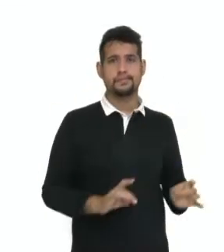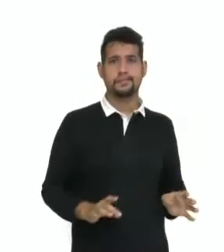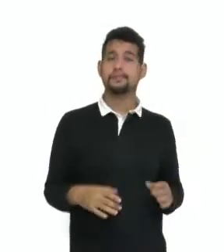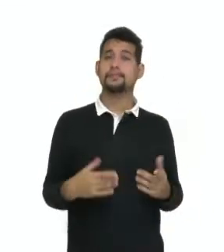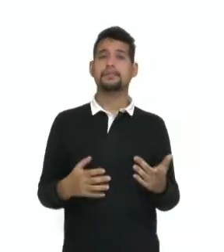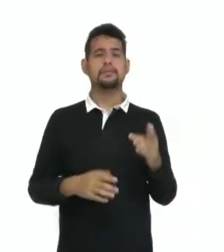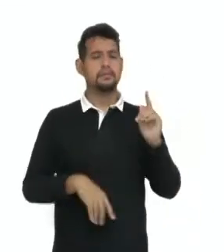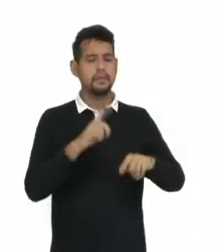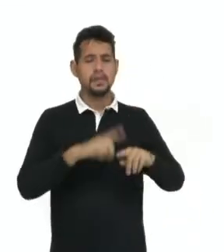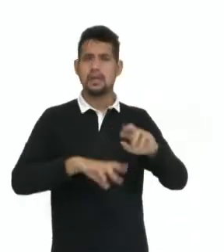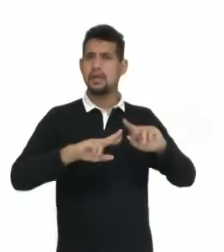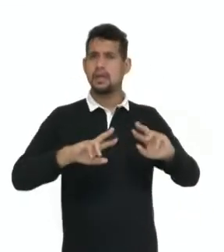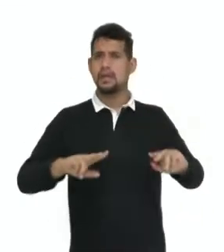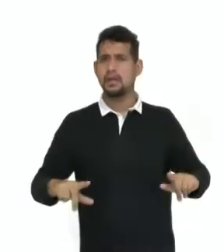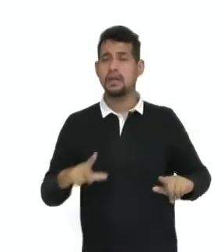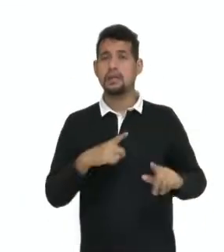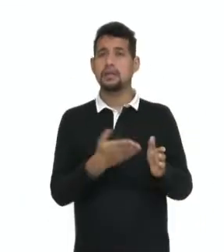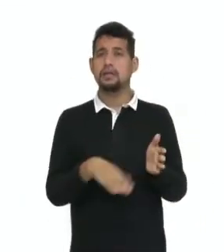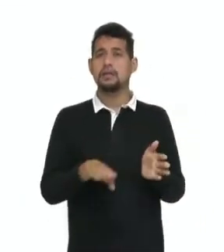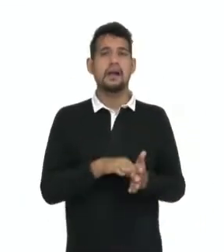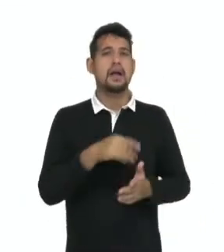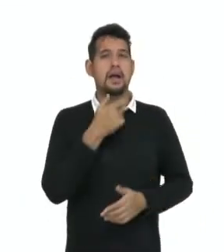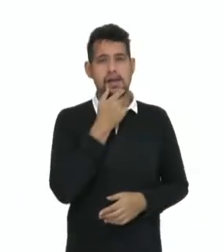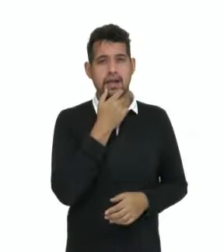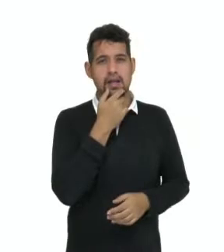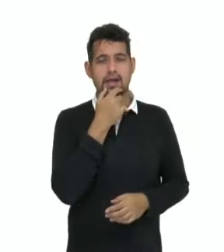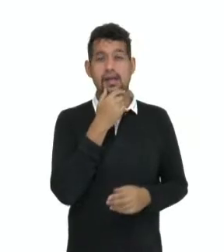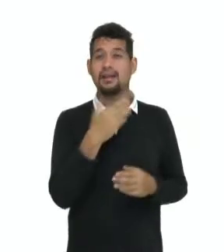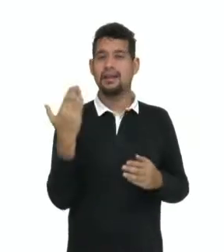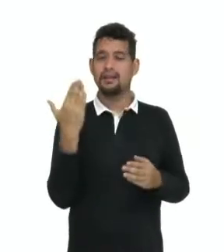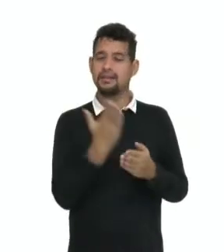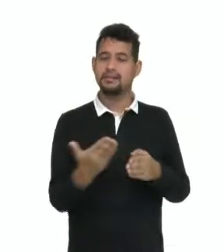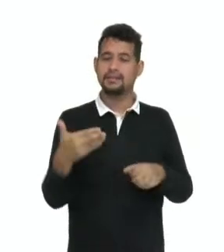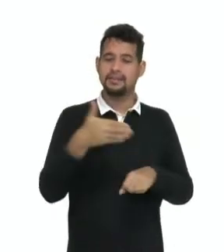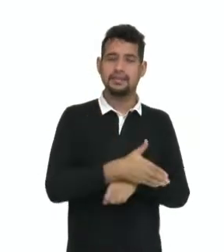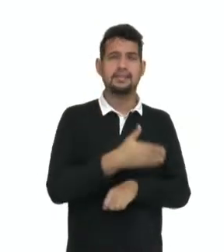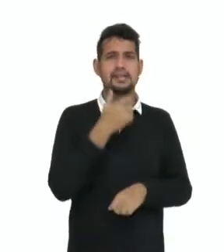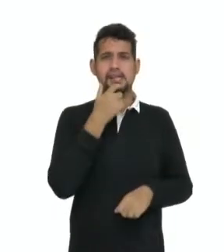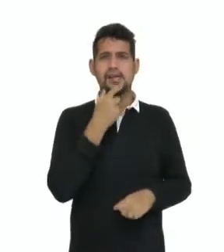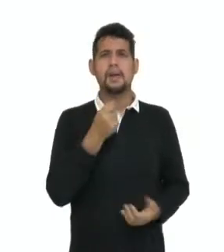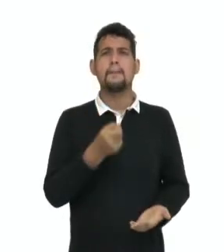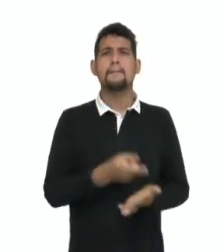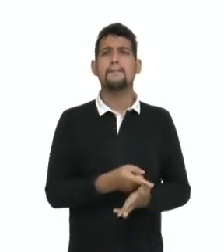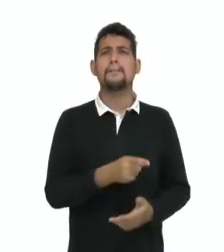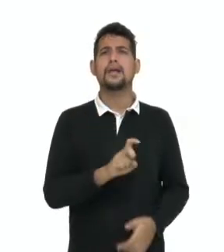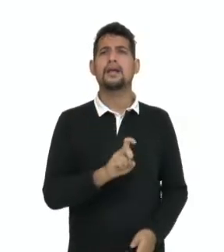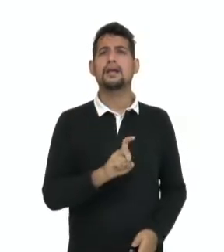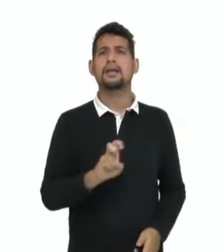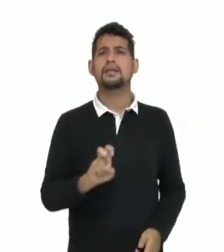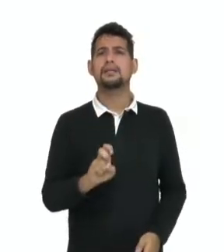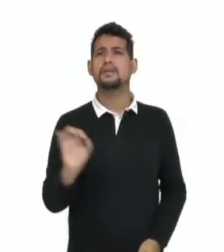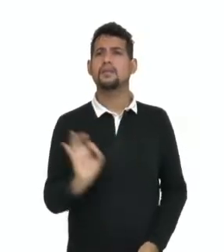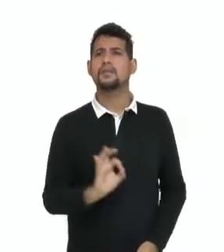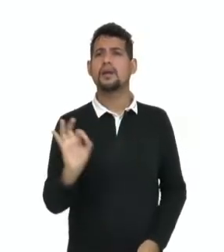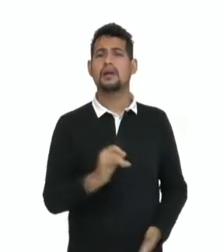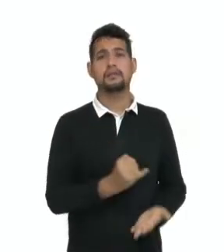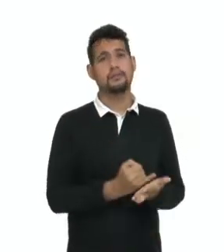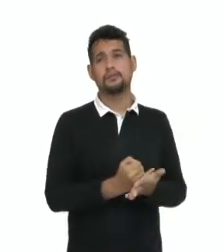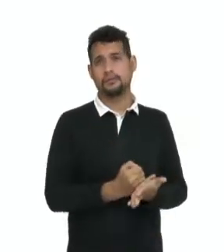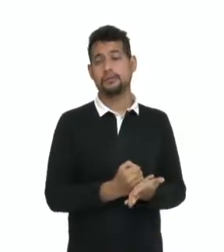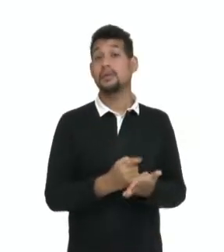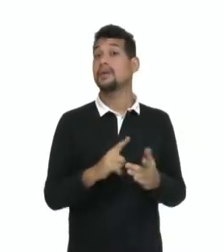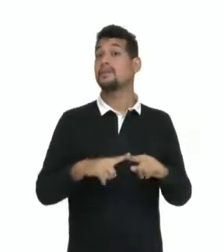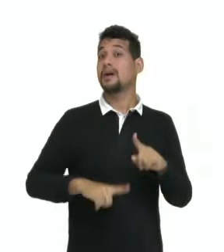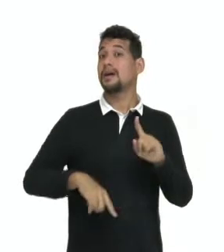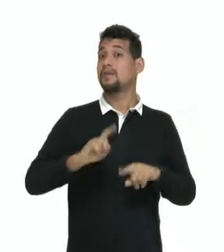os produtos oriundos da Inglaterra, os produtos que vinham da Inglaterra, pagavam 15% de impostos. Já